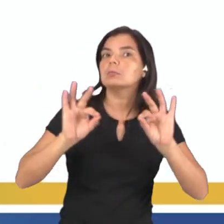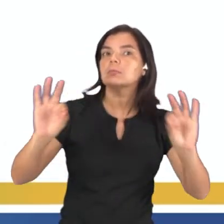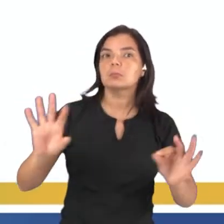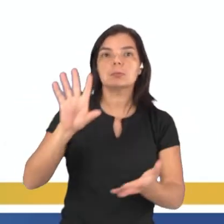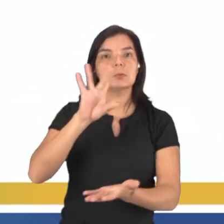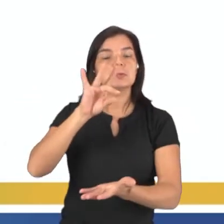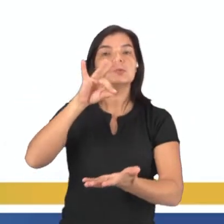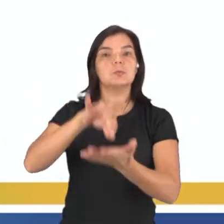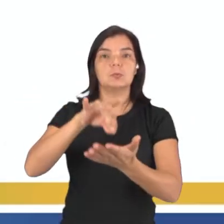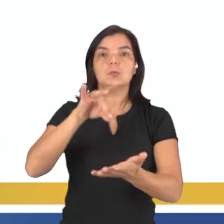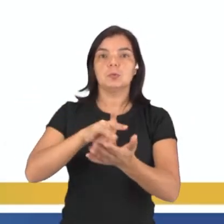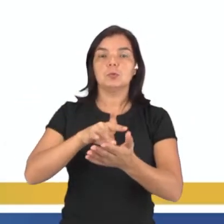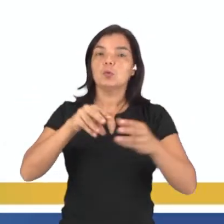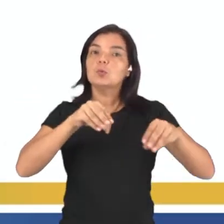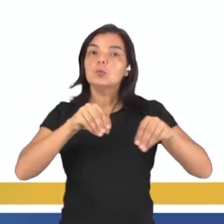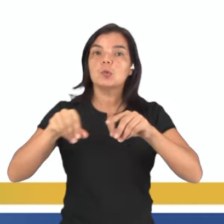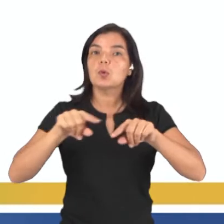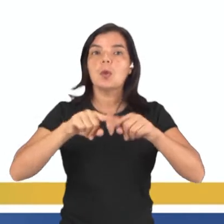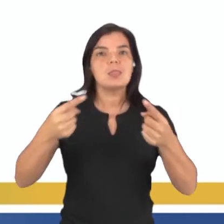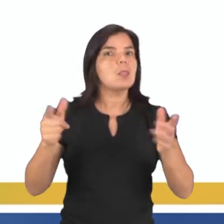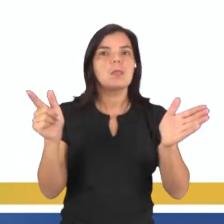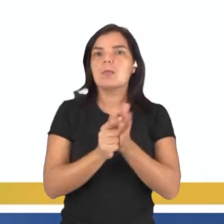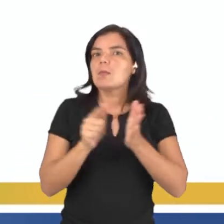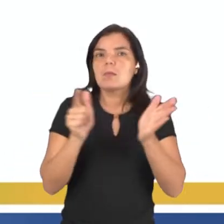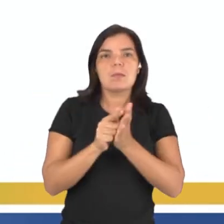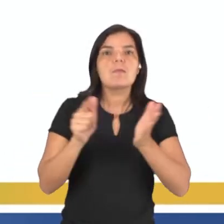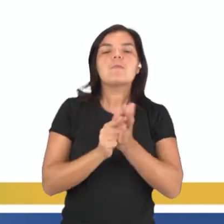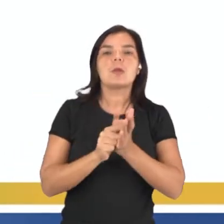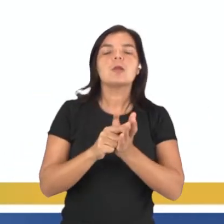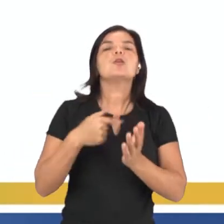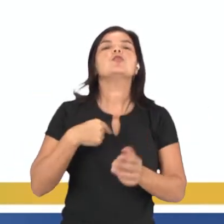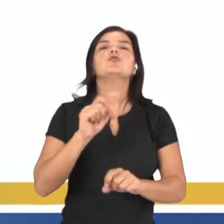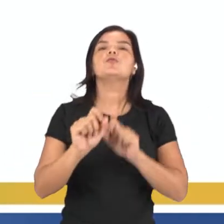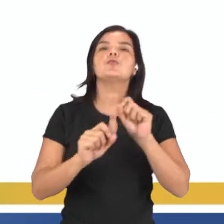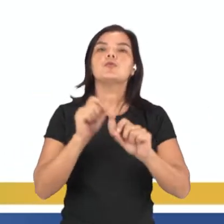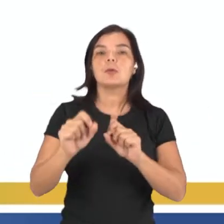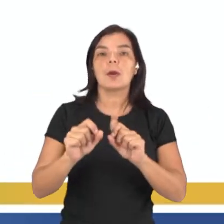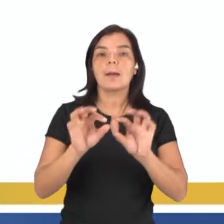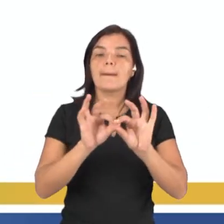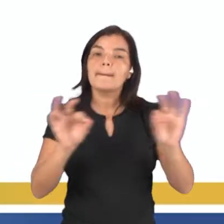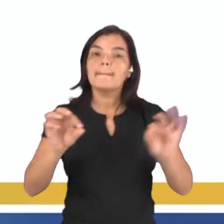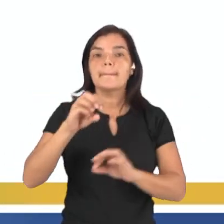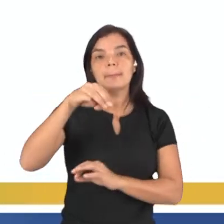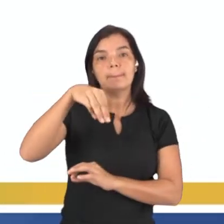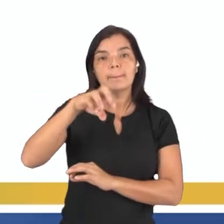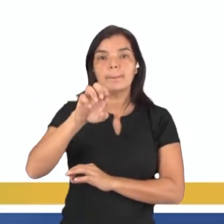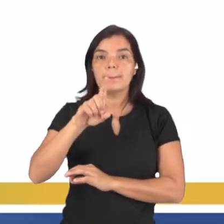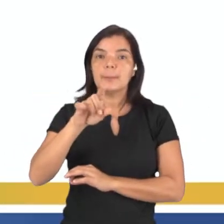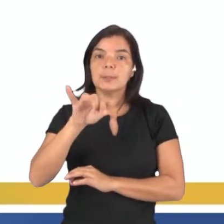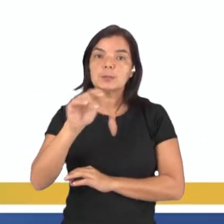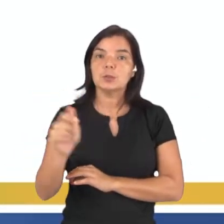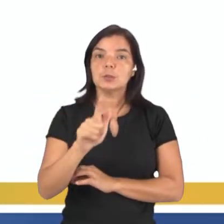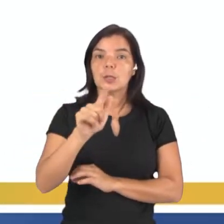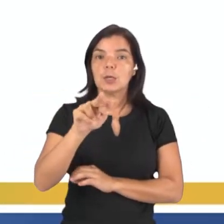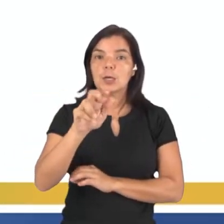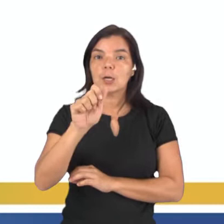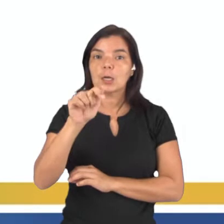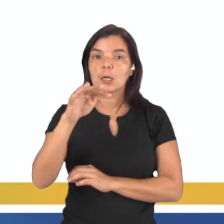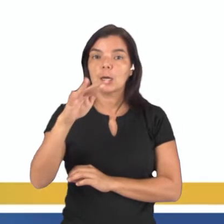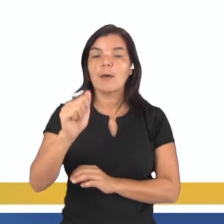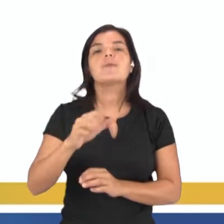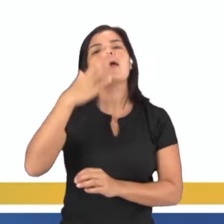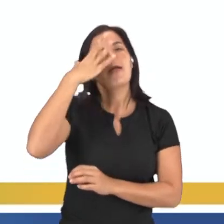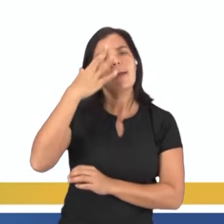distância real no terreno e não no papel, que a gente chama de medida gráfica. E aí o D pequenininho